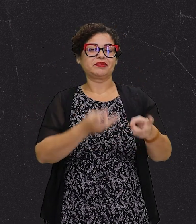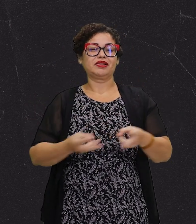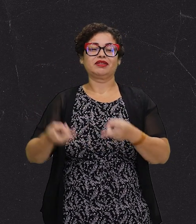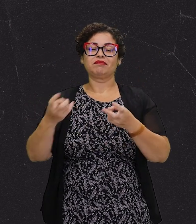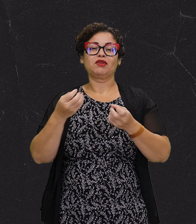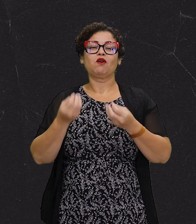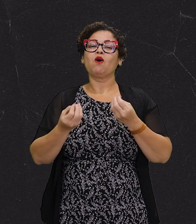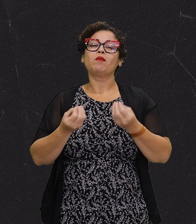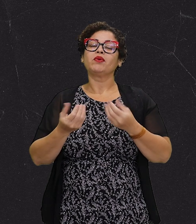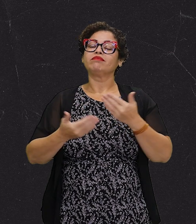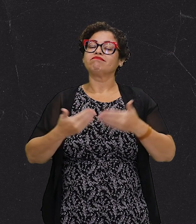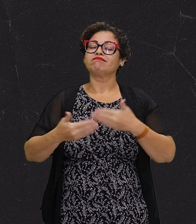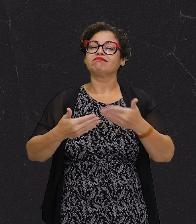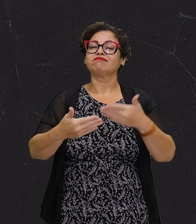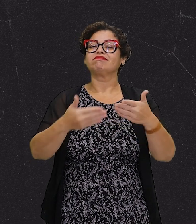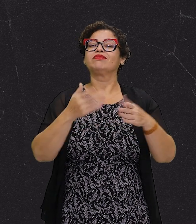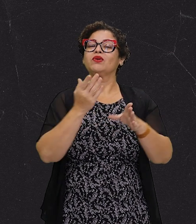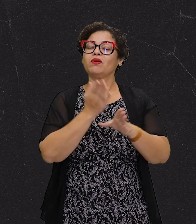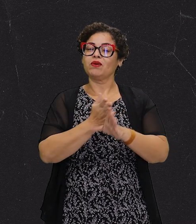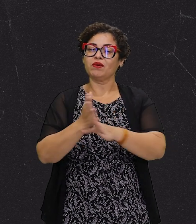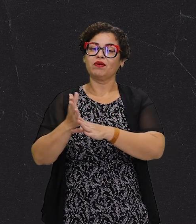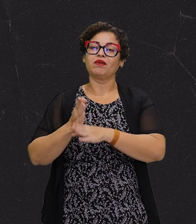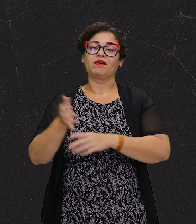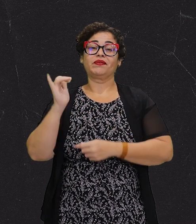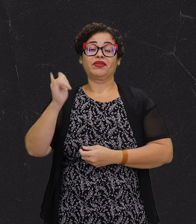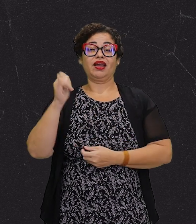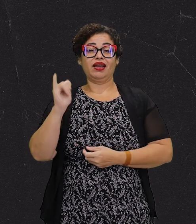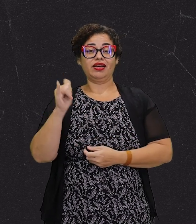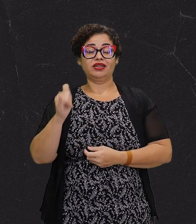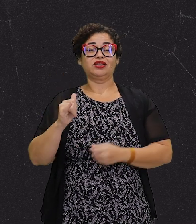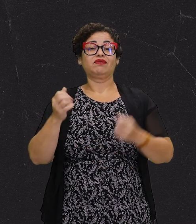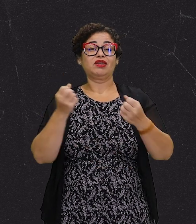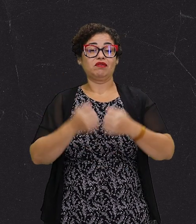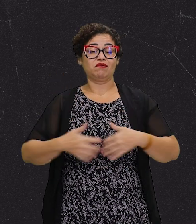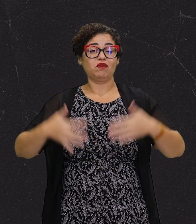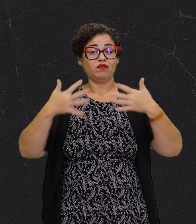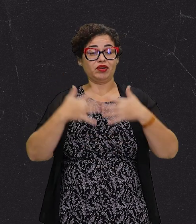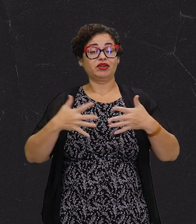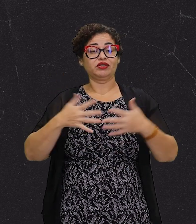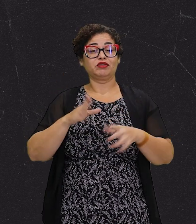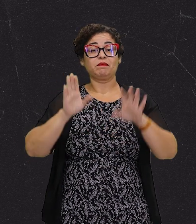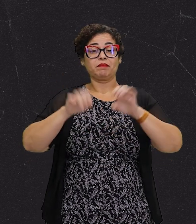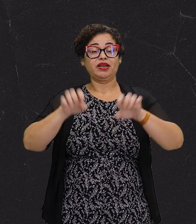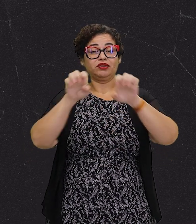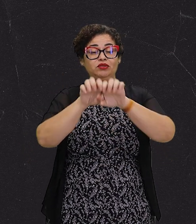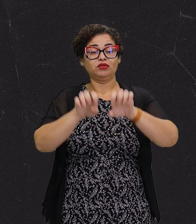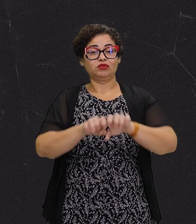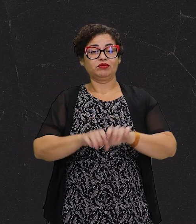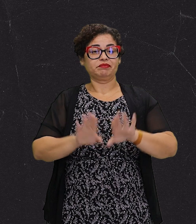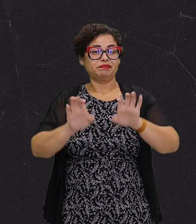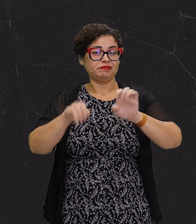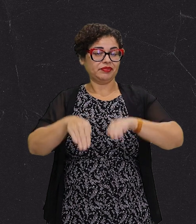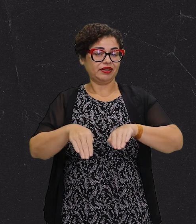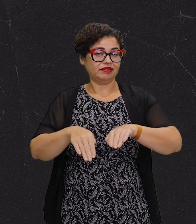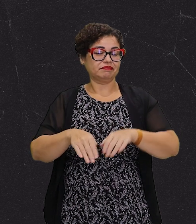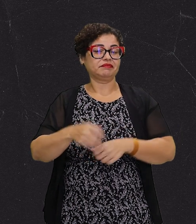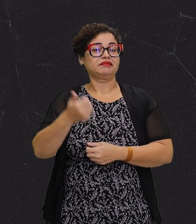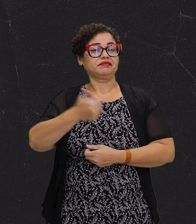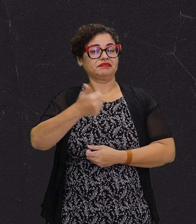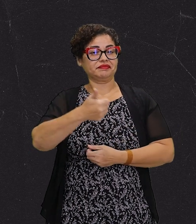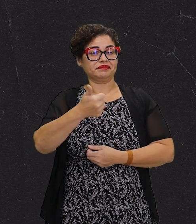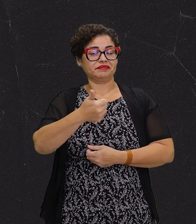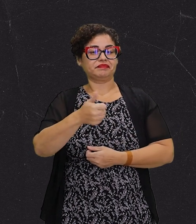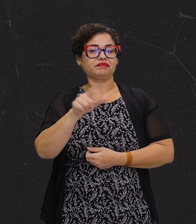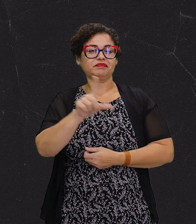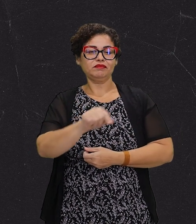vejamos alguns passos para desenvolver uma narrativa envolvente e bem estruturada.